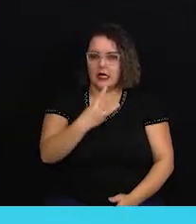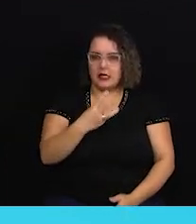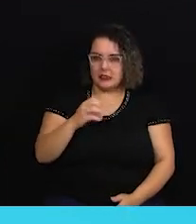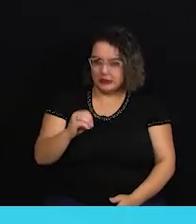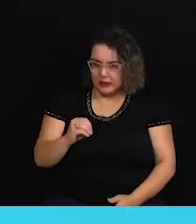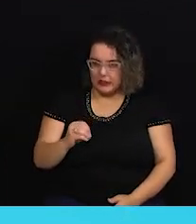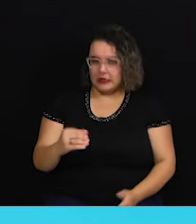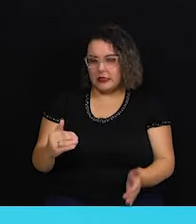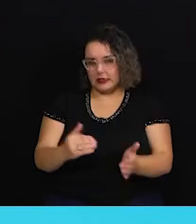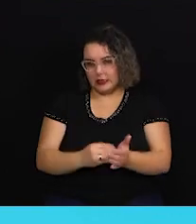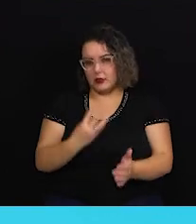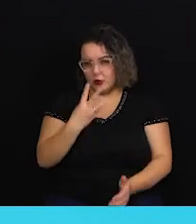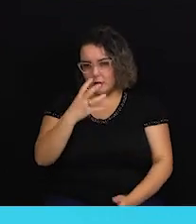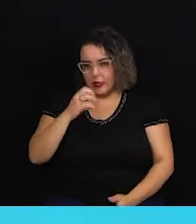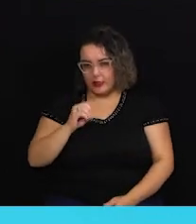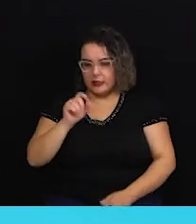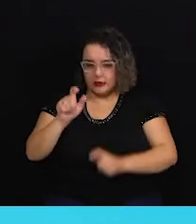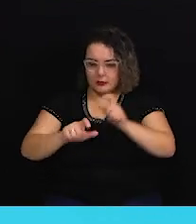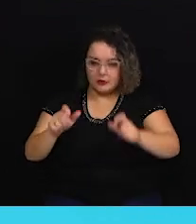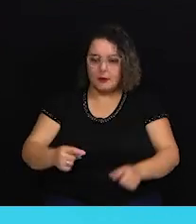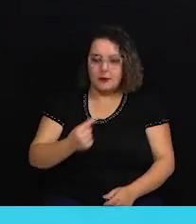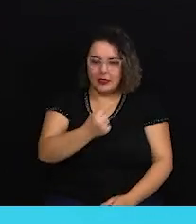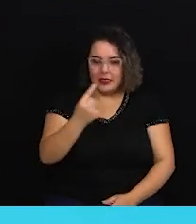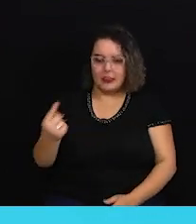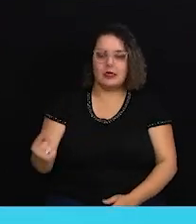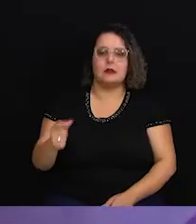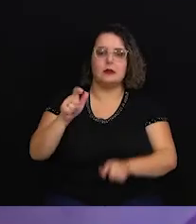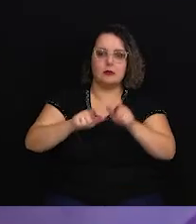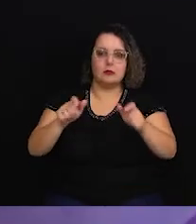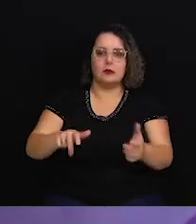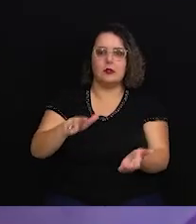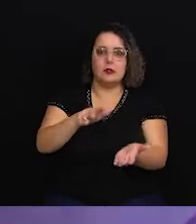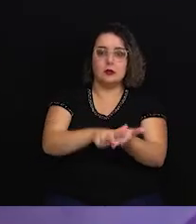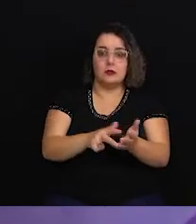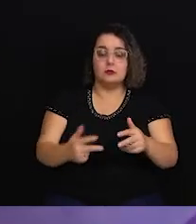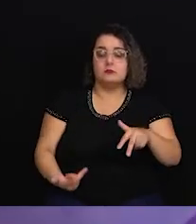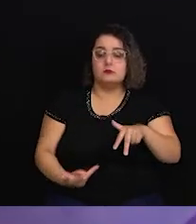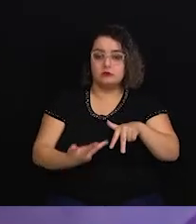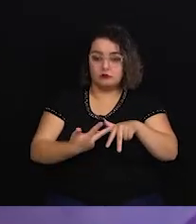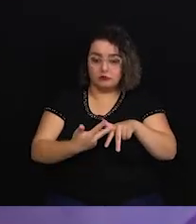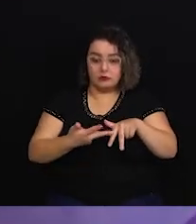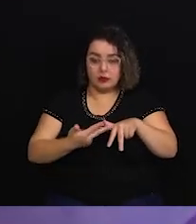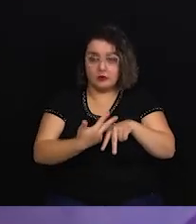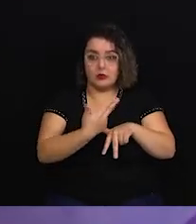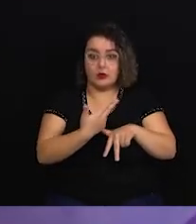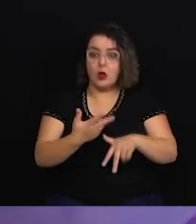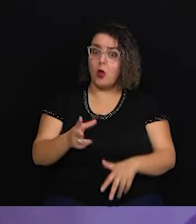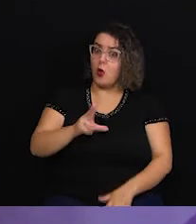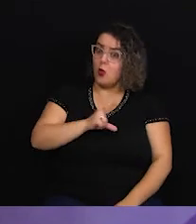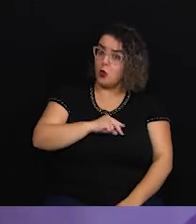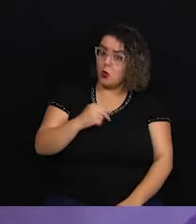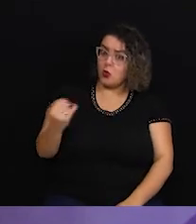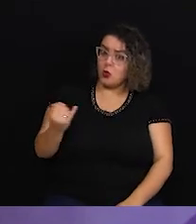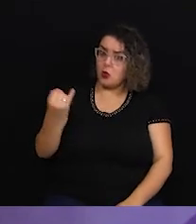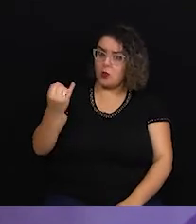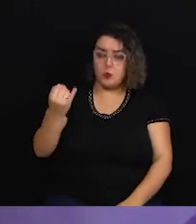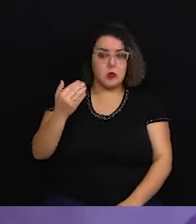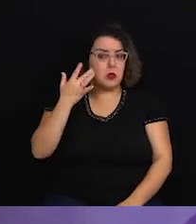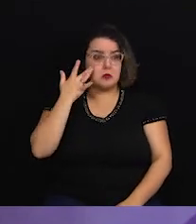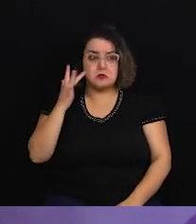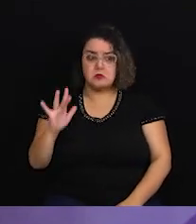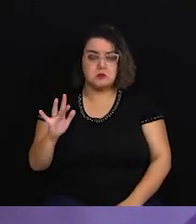a 40 pessoas para cada paciente que vai ser operado, pelo menos. Nossa, e essa informação é interessante, eu não sabia. E